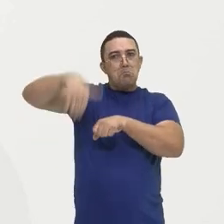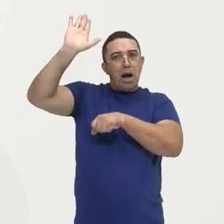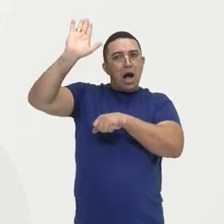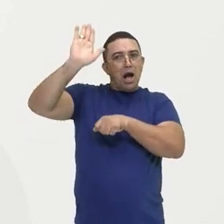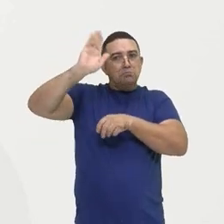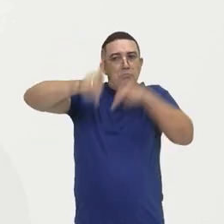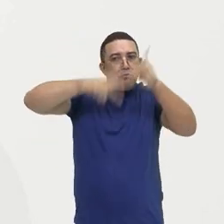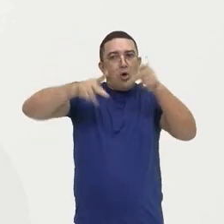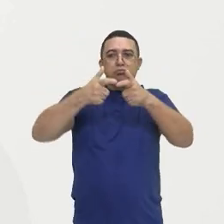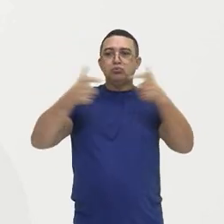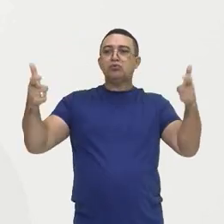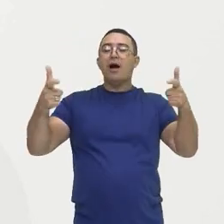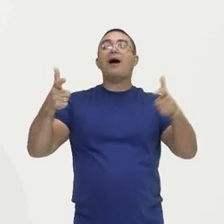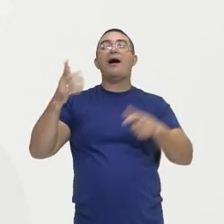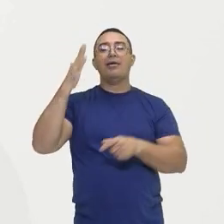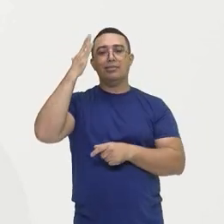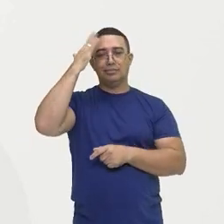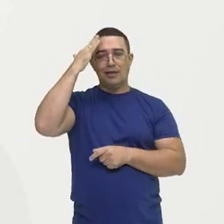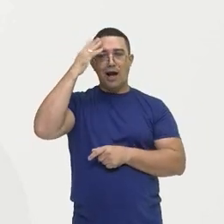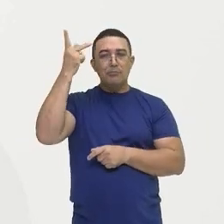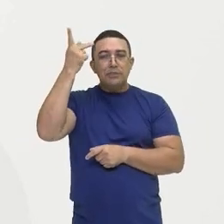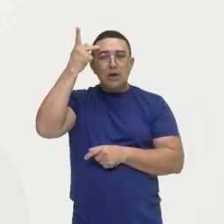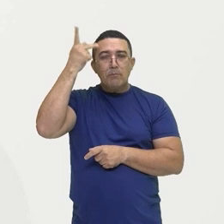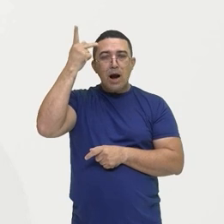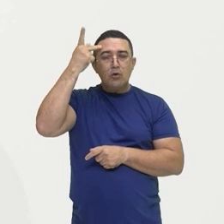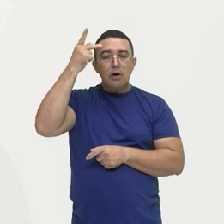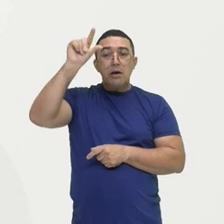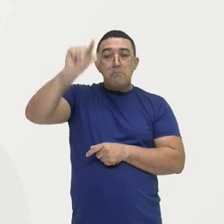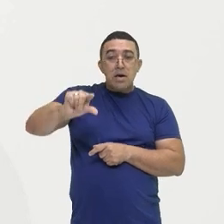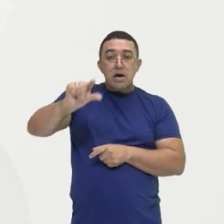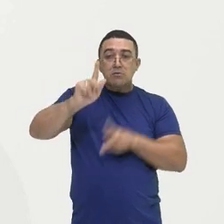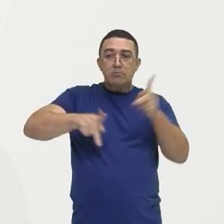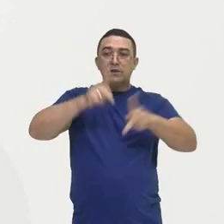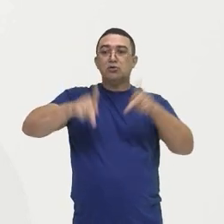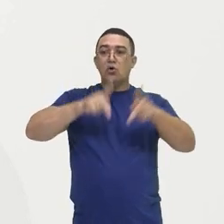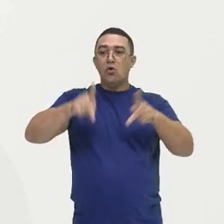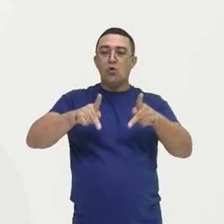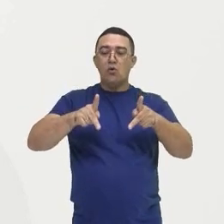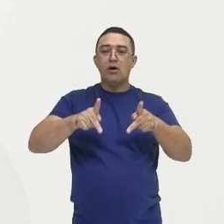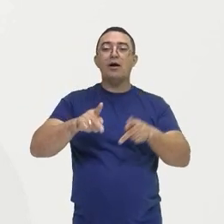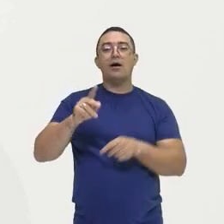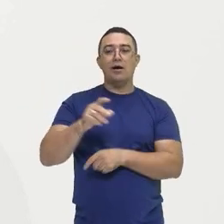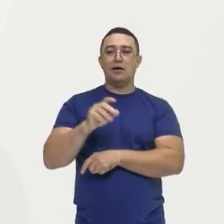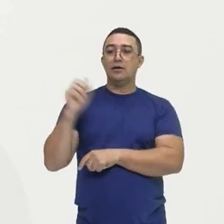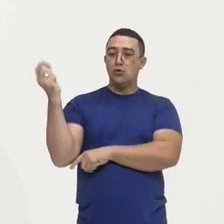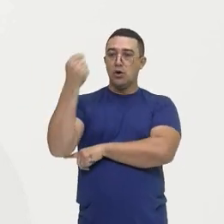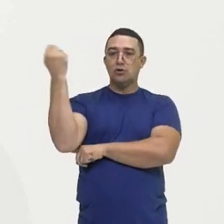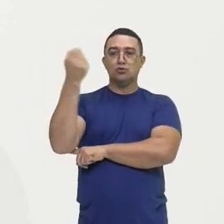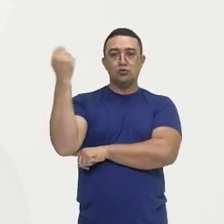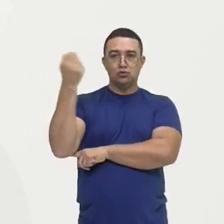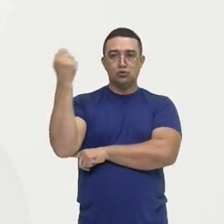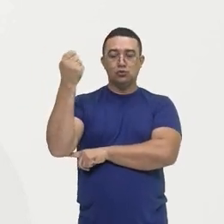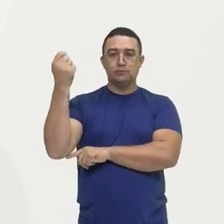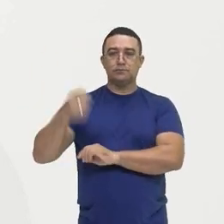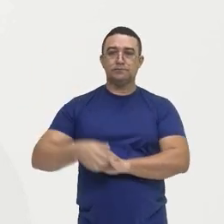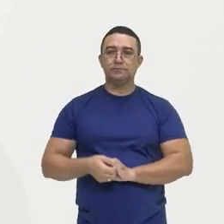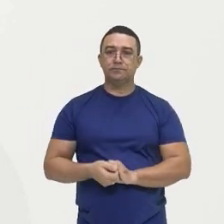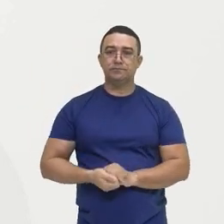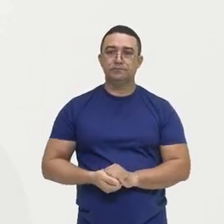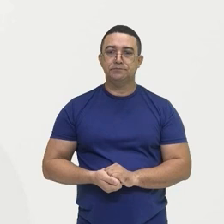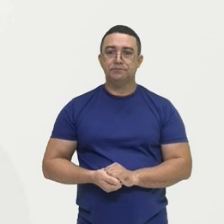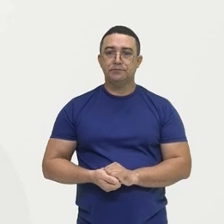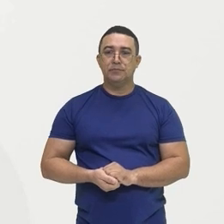coluna, eu já sei que foi São Paulo. O menos populoso, aqui eu já tenho Rio Grande do Sul. Então, aí